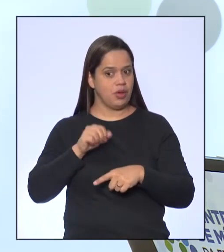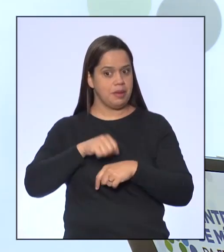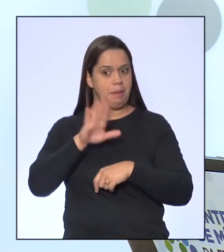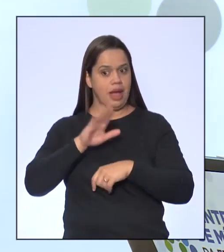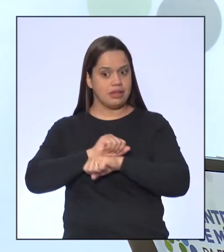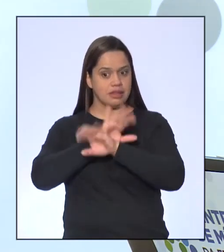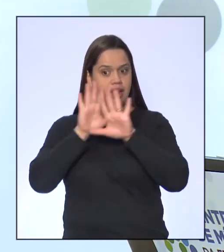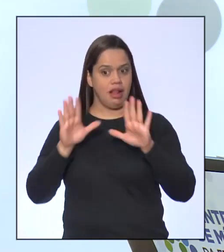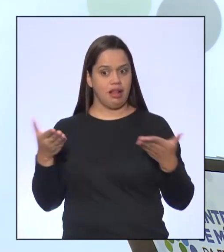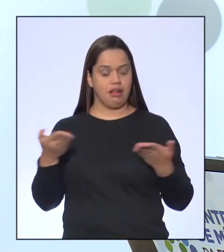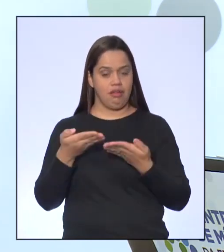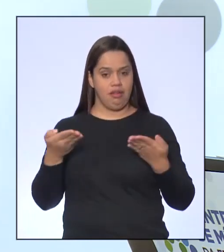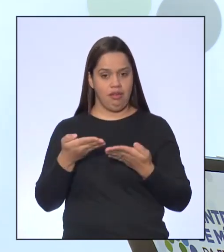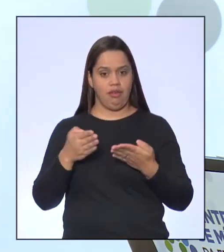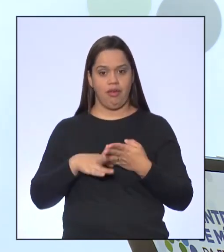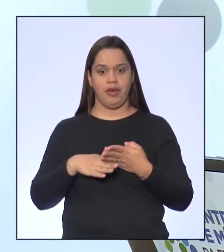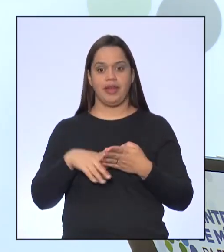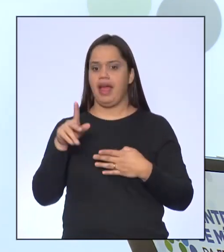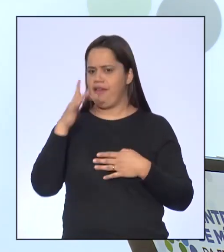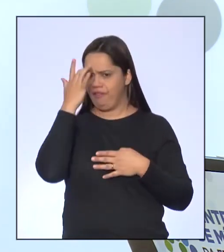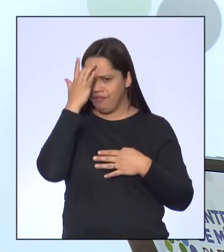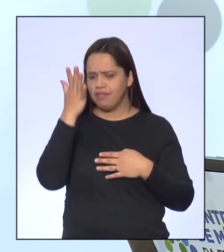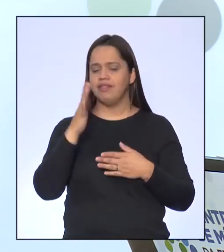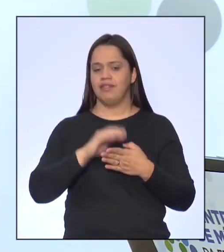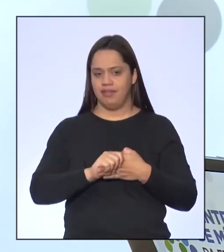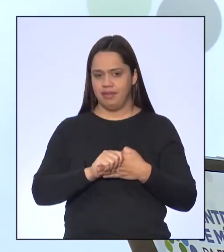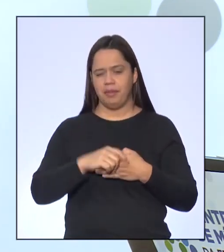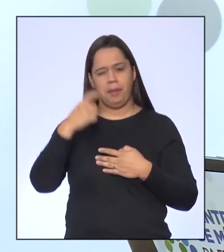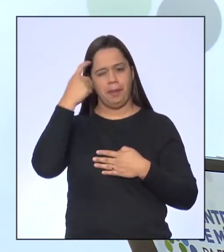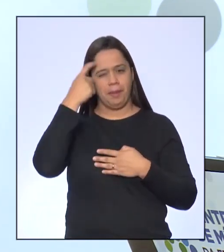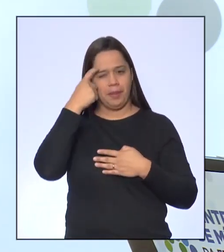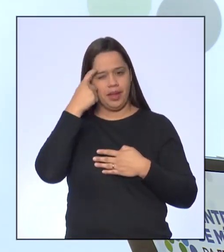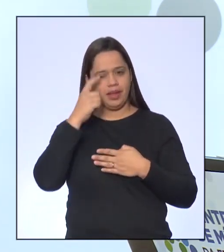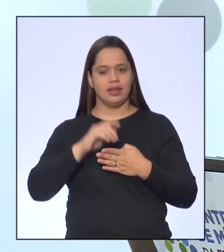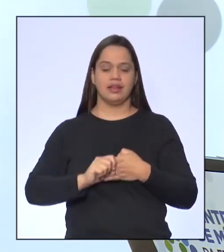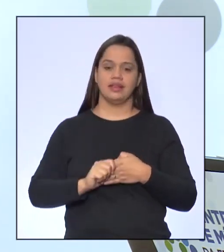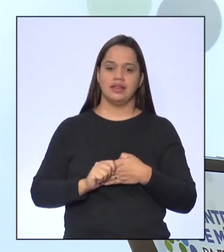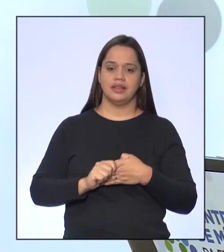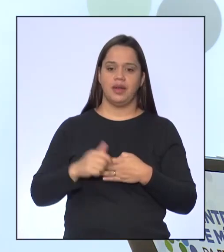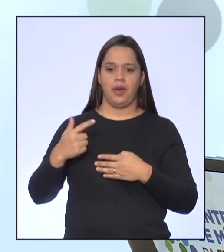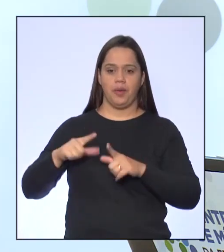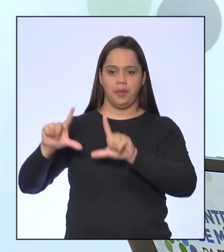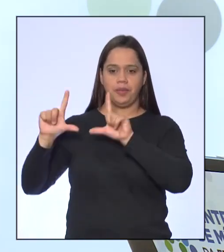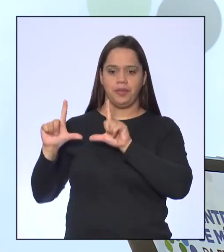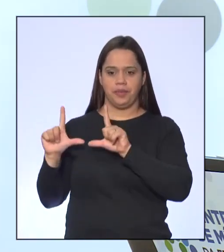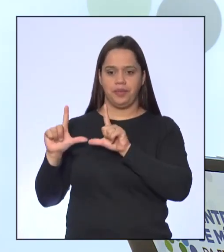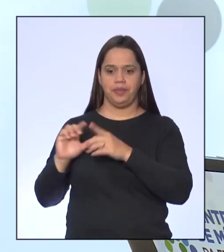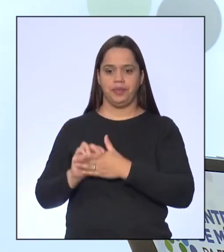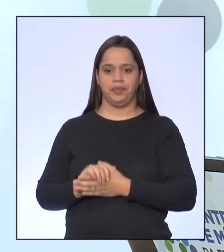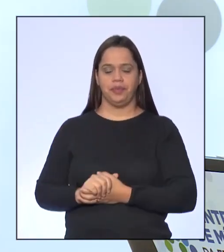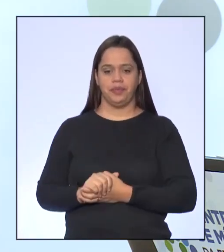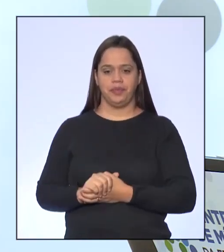tá? Ela é bem fácil. Pensa bastante, eu vou colocar.